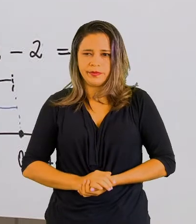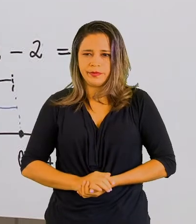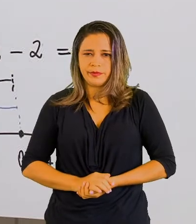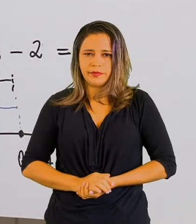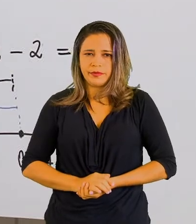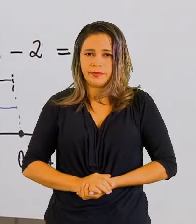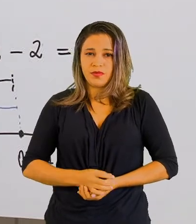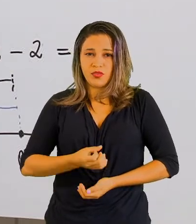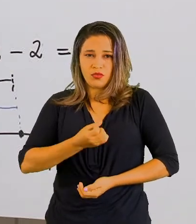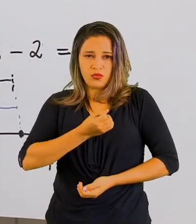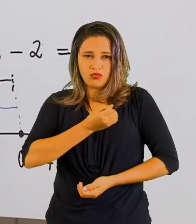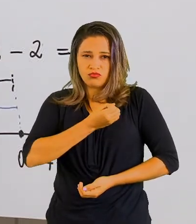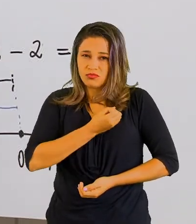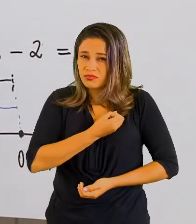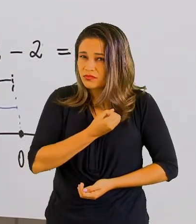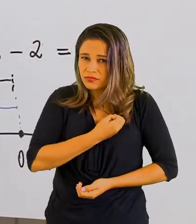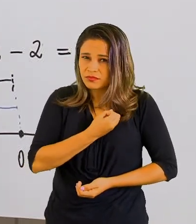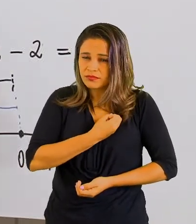numericamente, né?